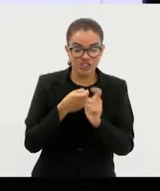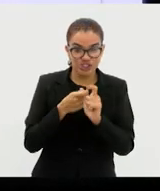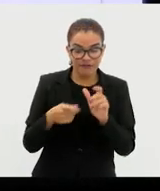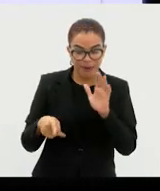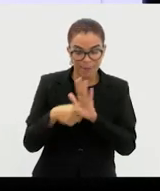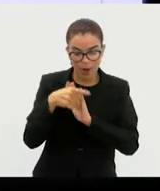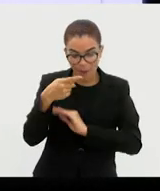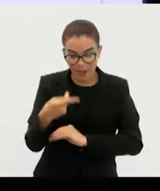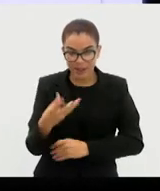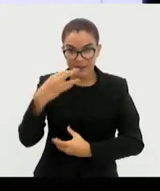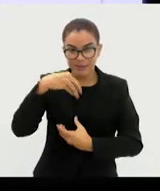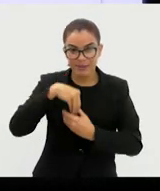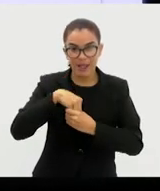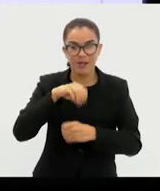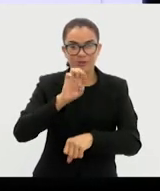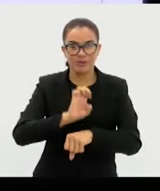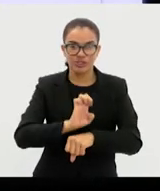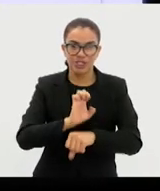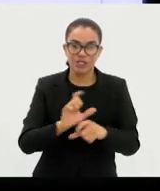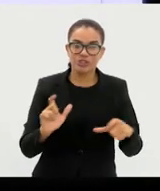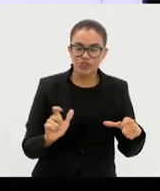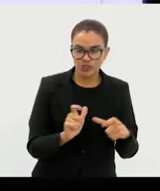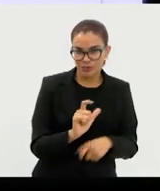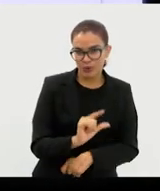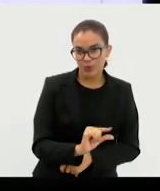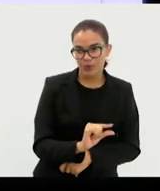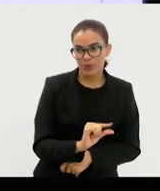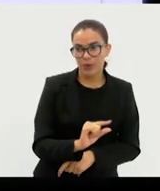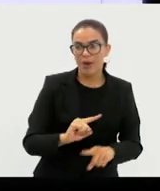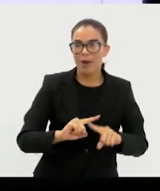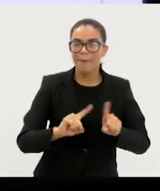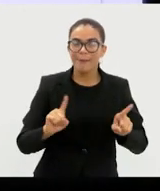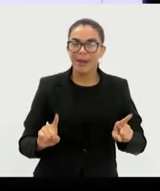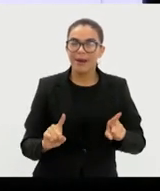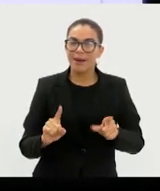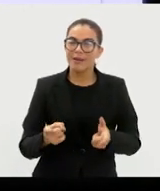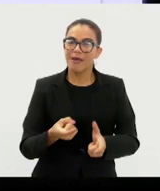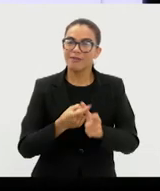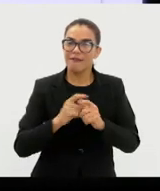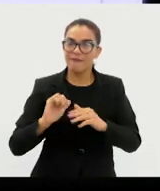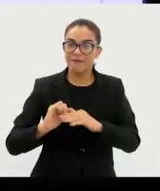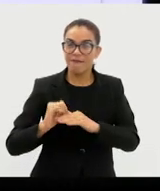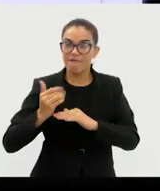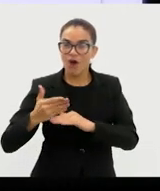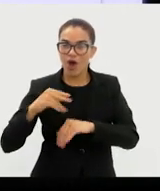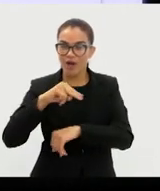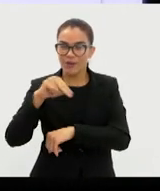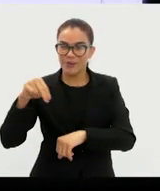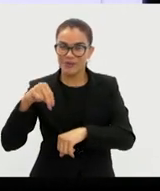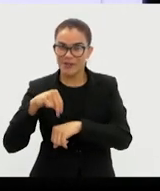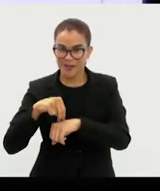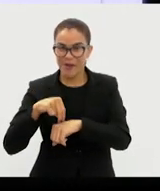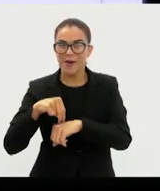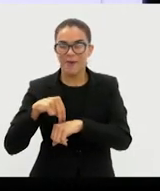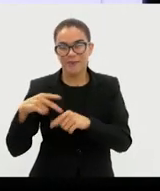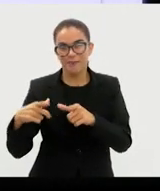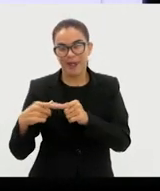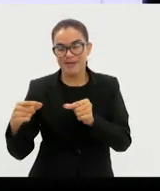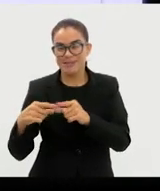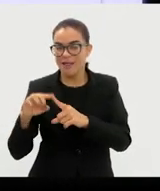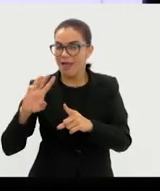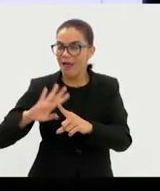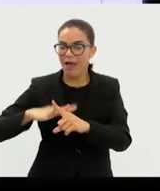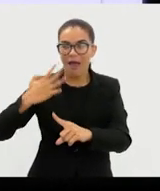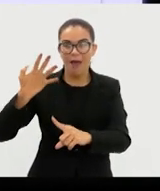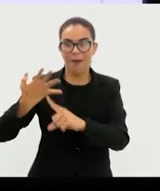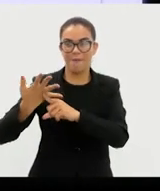dívida externa também. Tivemos aqui um aumento, uma estabilidade em termos de precatório, mas, assim, o que sensibiliza